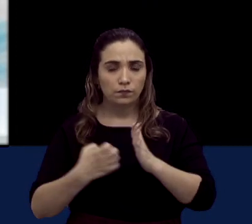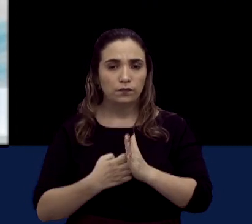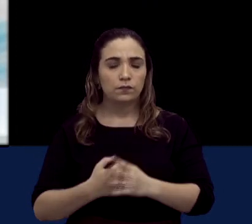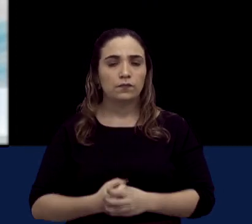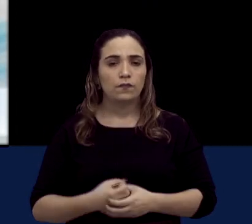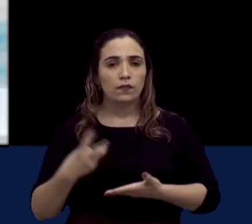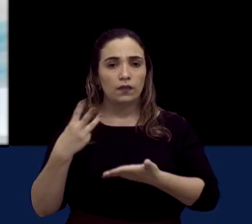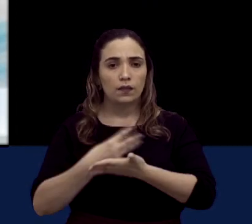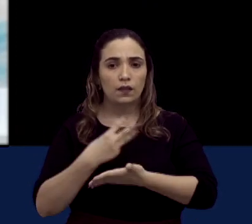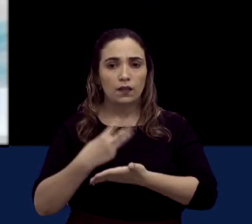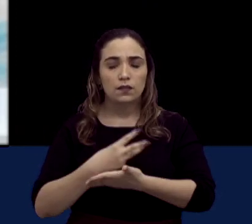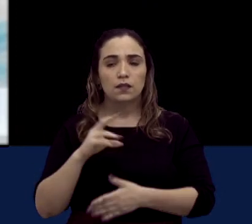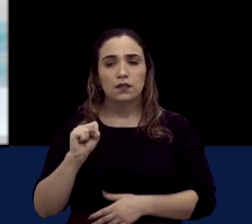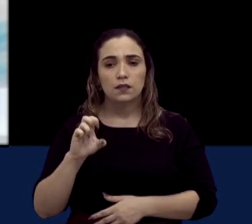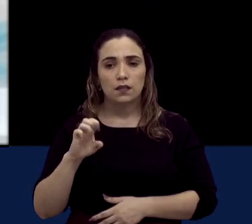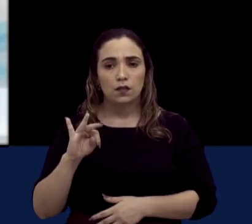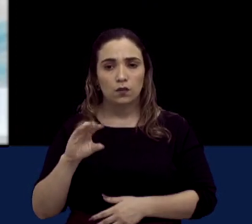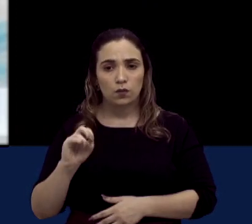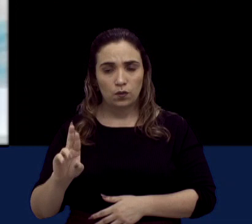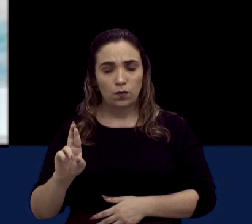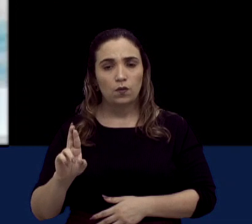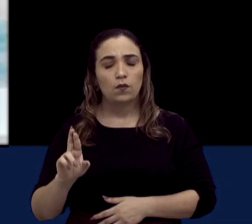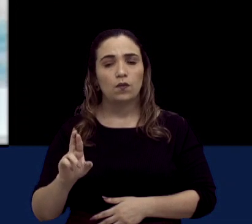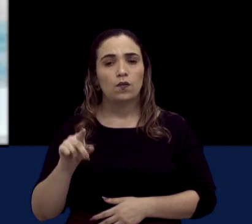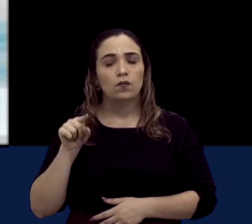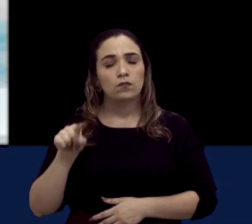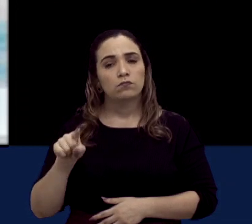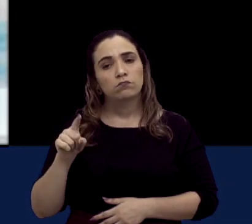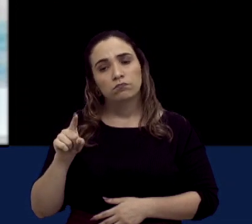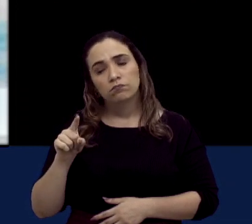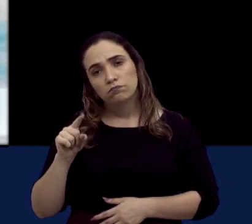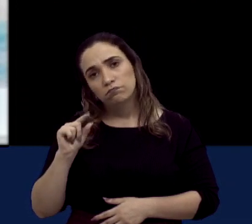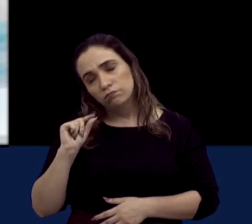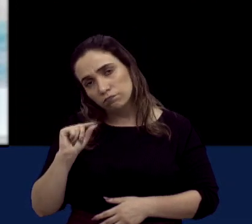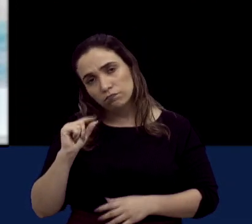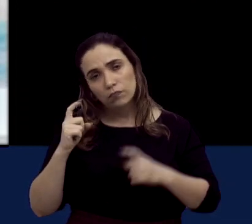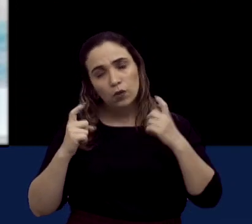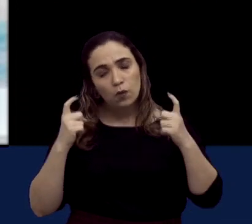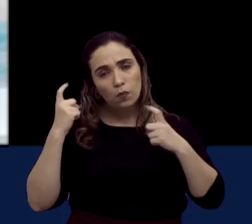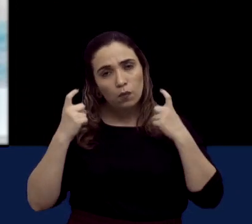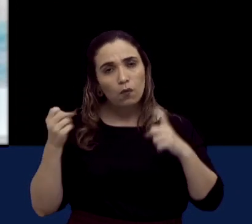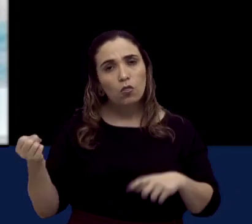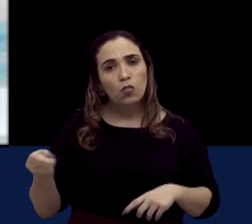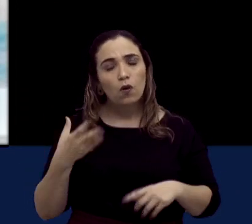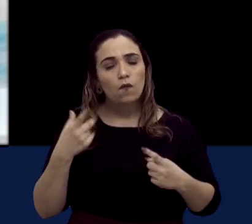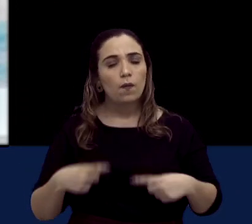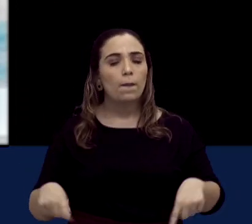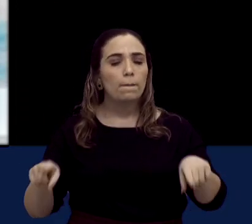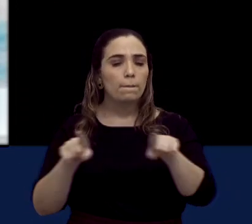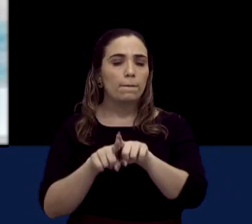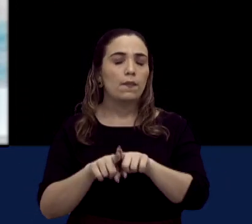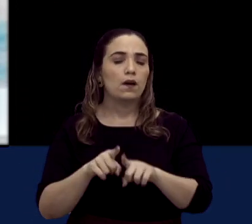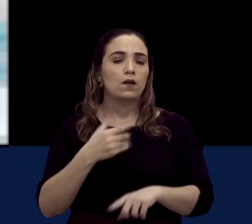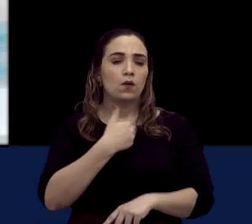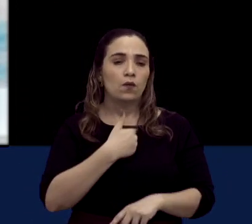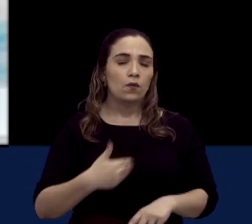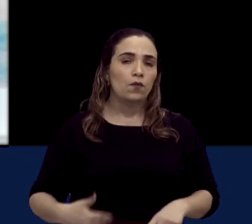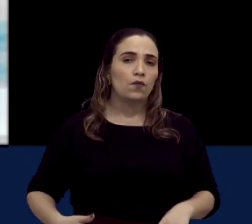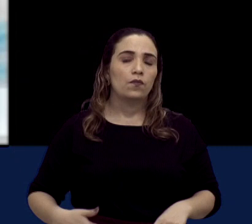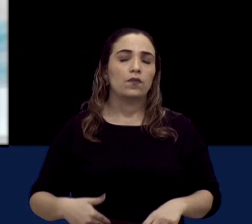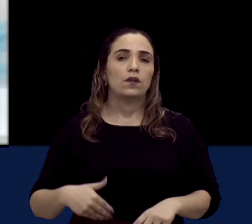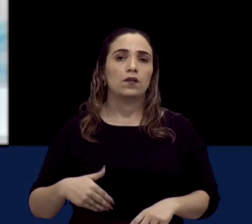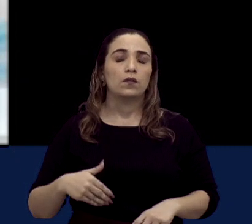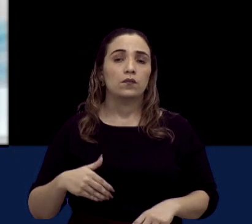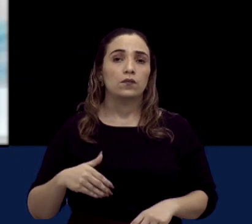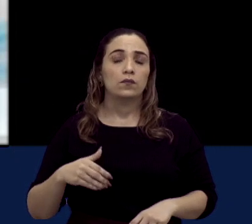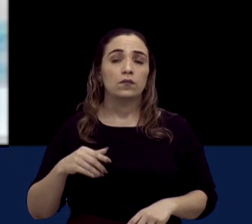é responsável por inserir uma nova forma de parceria entre o Estado e a sociedade civil para a prestação de serviços de